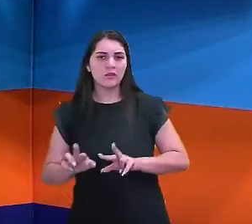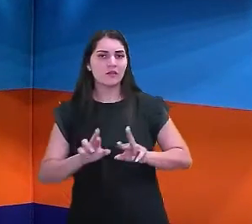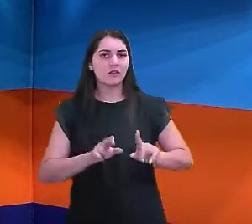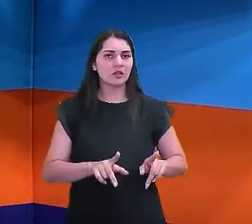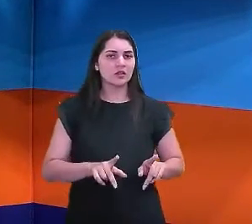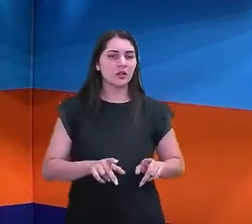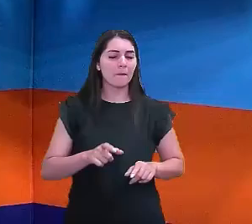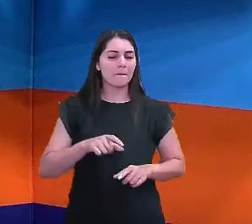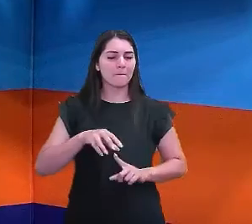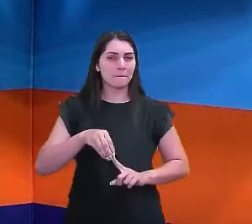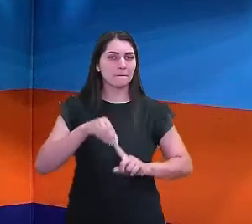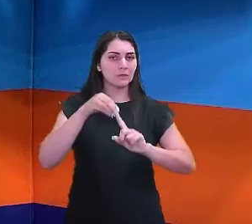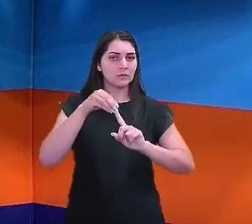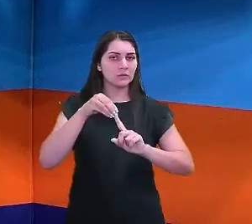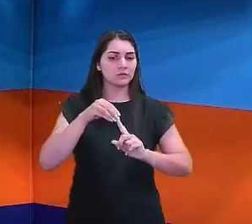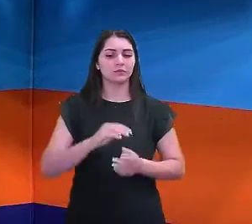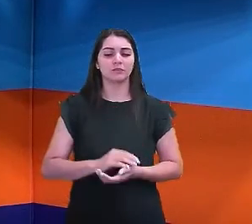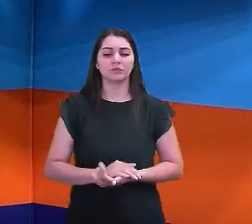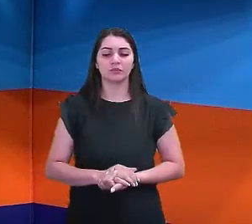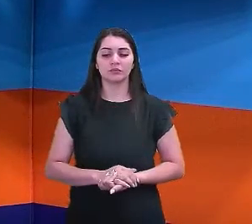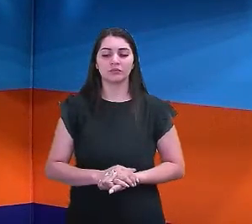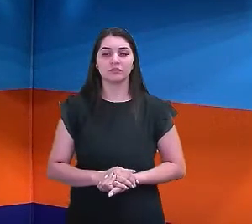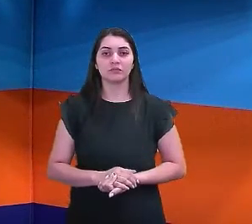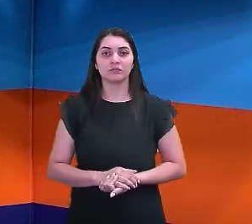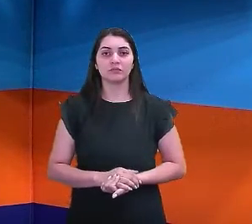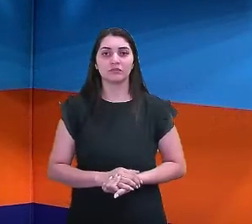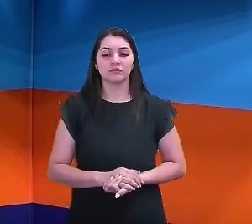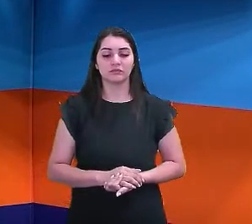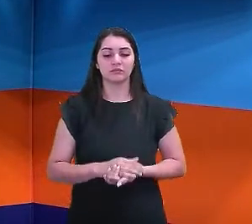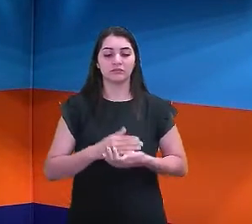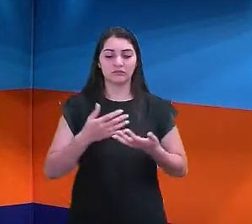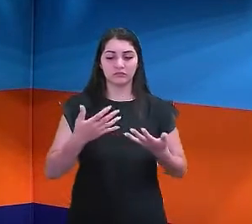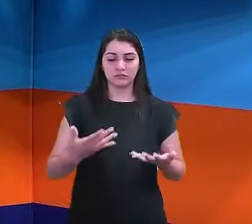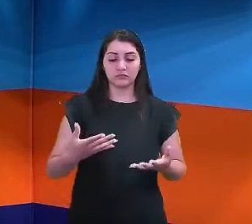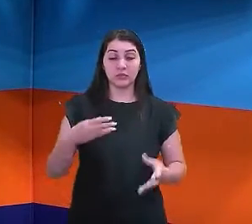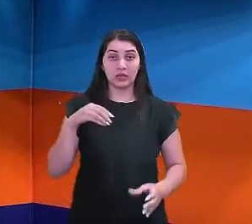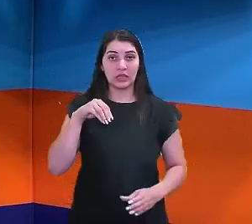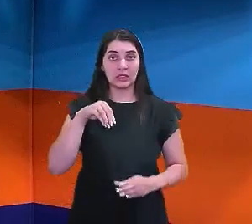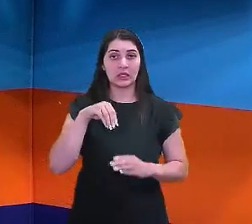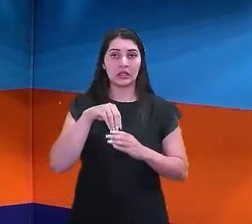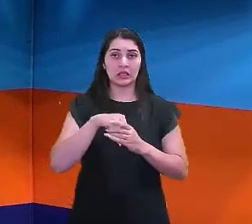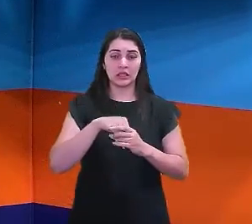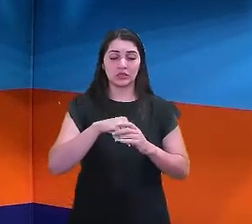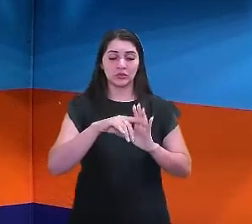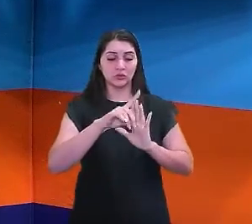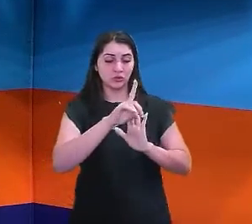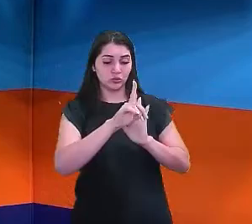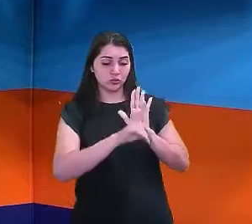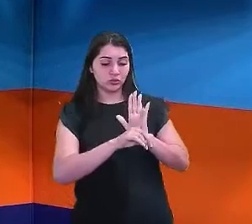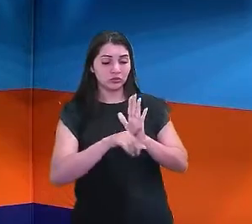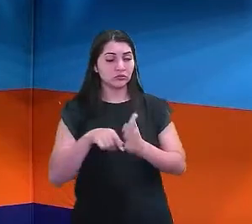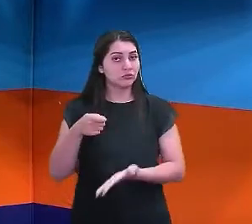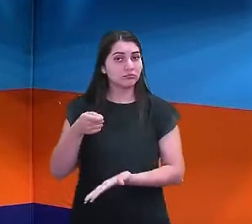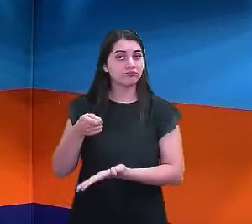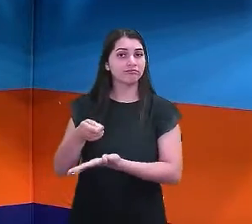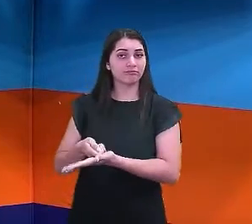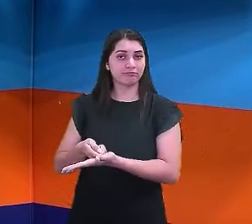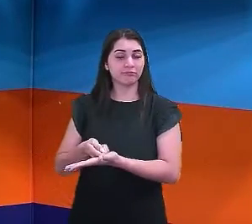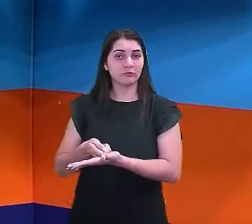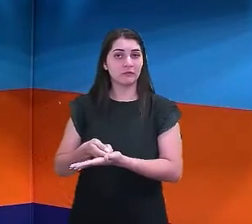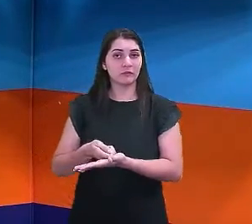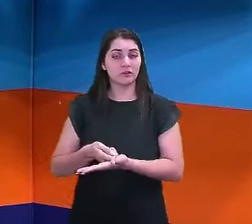cidadão, principalmente. Seguindo. Daí, dentro dos direitos e deveres do